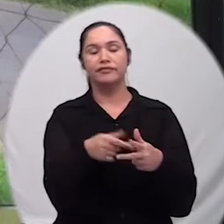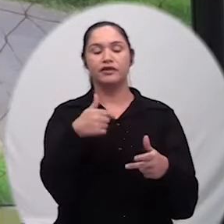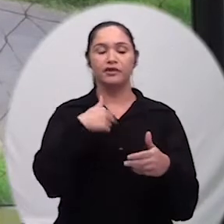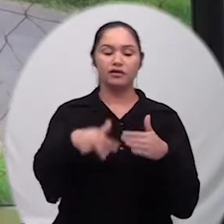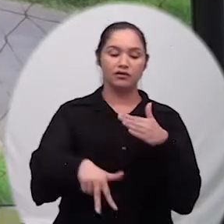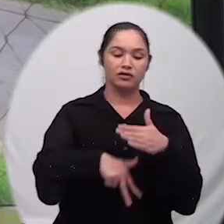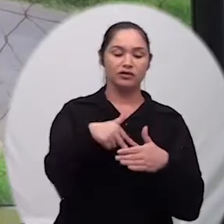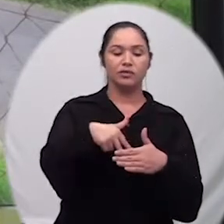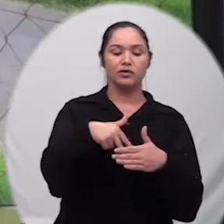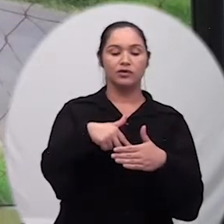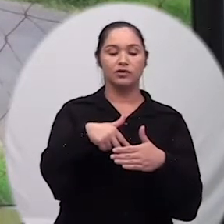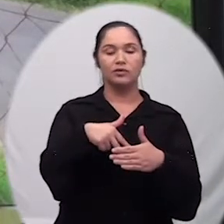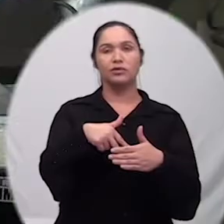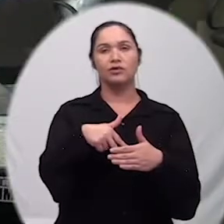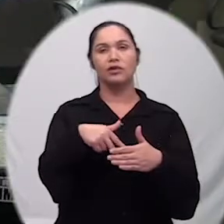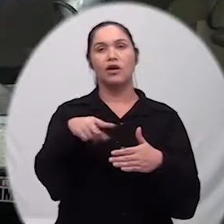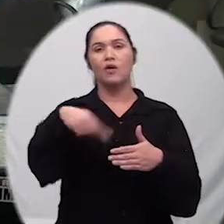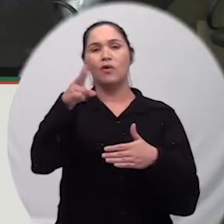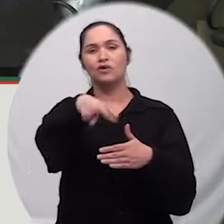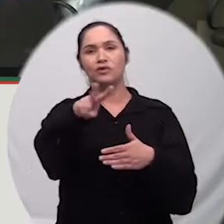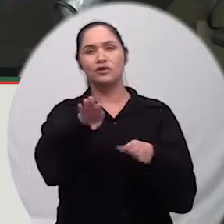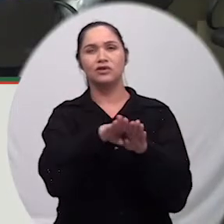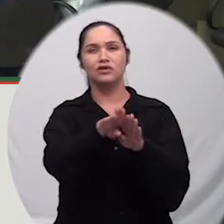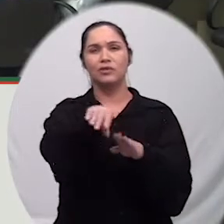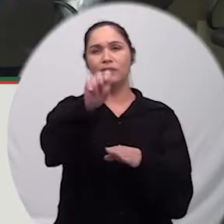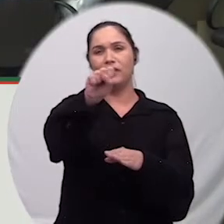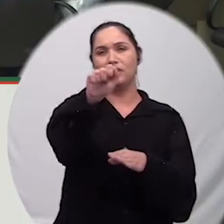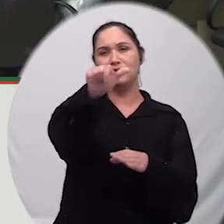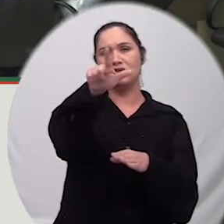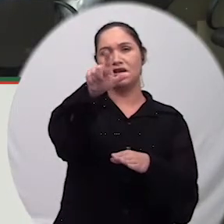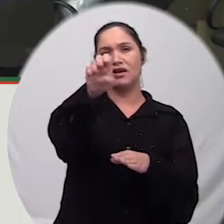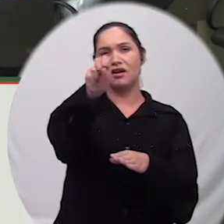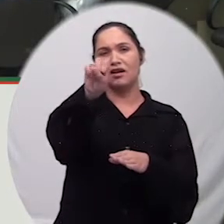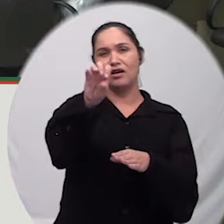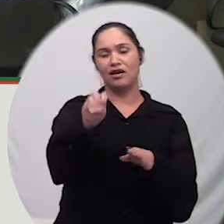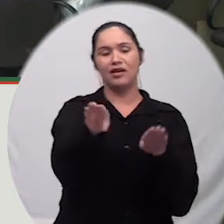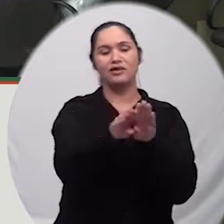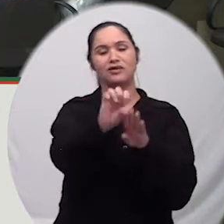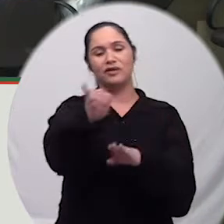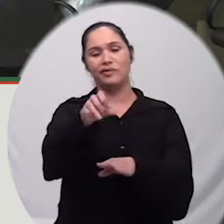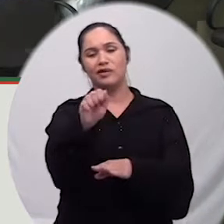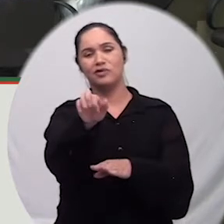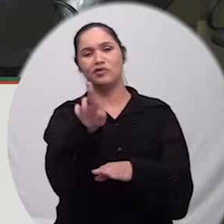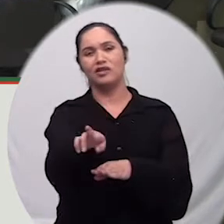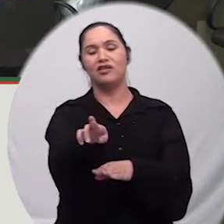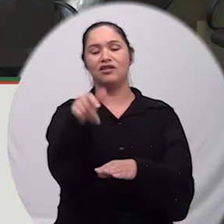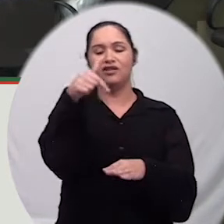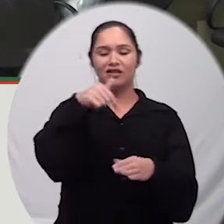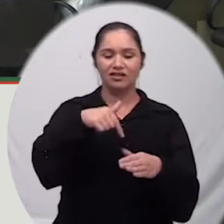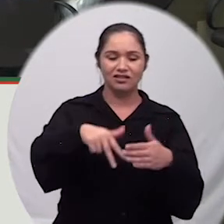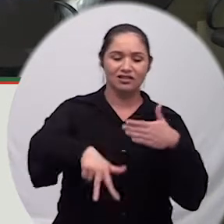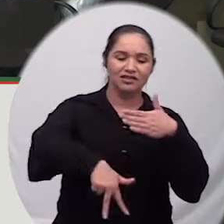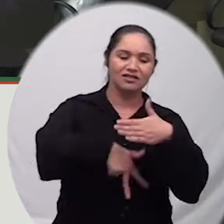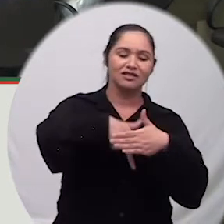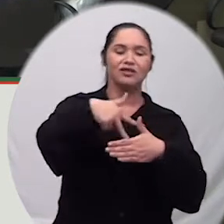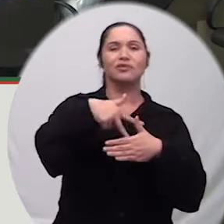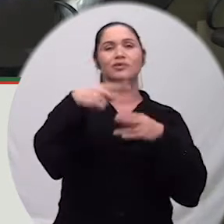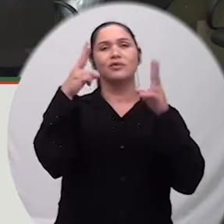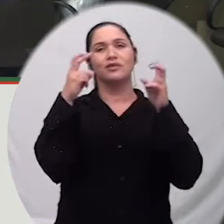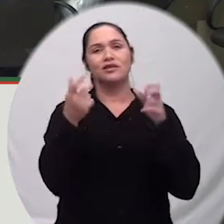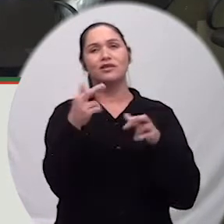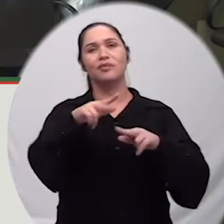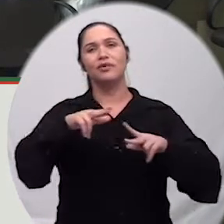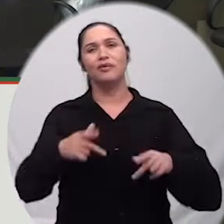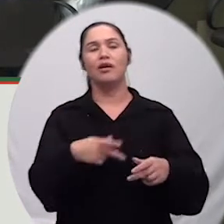tribuna, o vereador Salésio já veio, o vereador Jair, quantos? Os vereadores já tiveram subindo nessa tribuna para falar desse assunto.